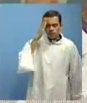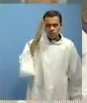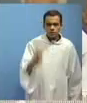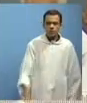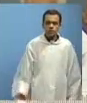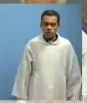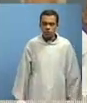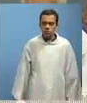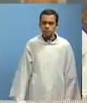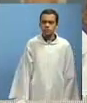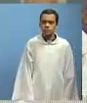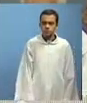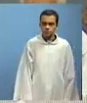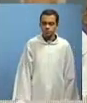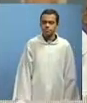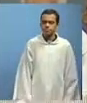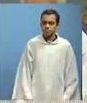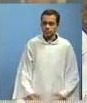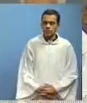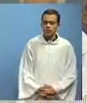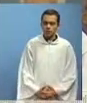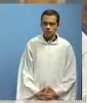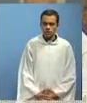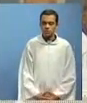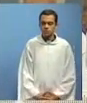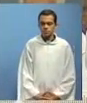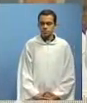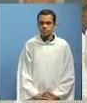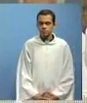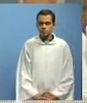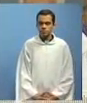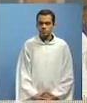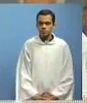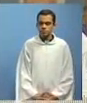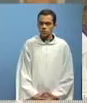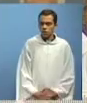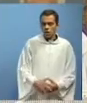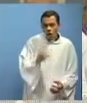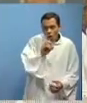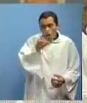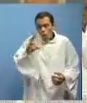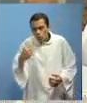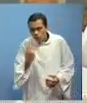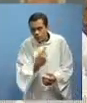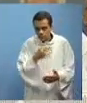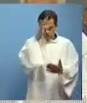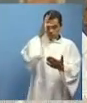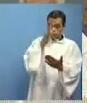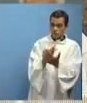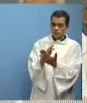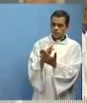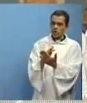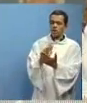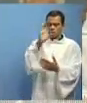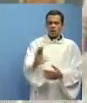exclusivamente a providência de deus e deus não deixa faltar nada nada nada nada ou a gente vive a fé ou a gente se falou em